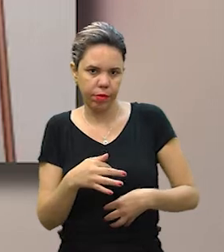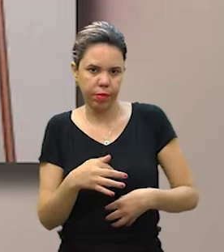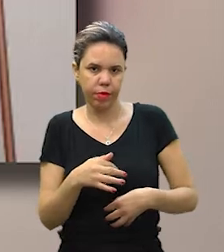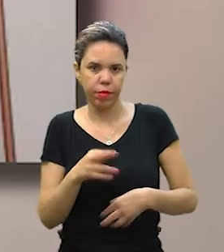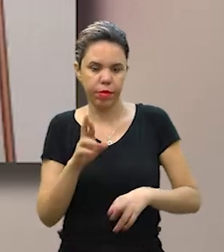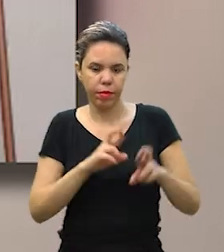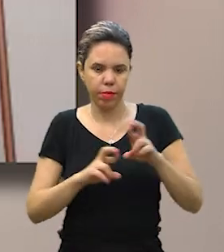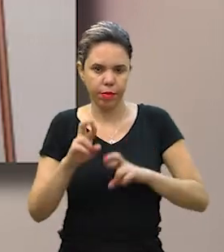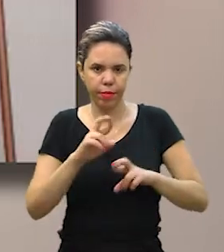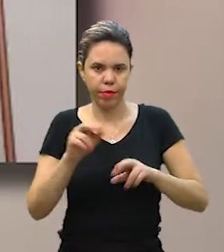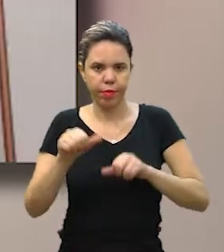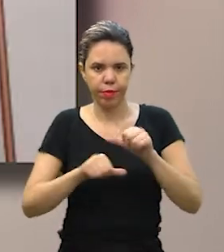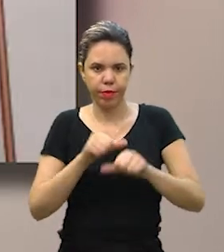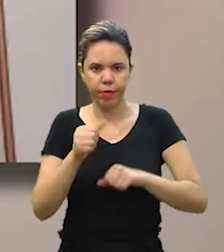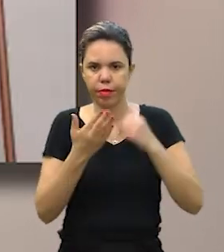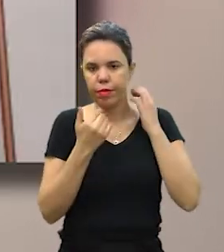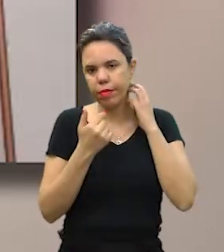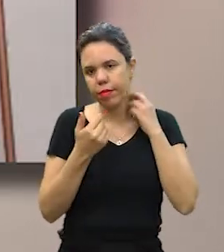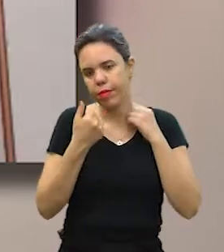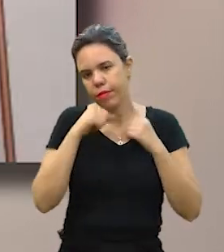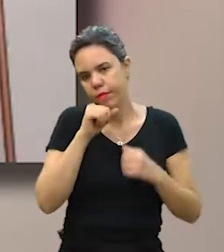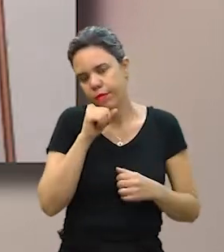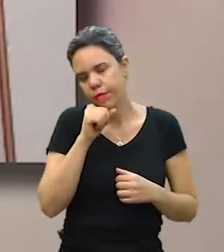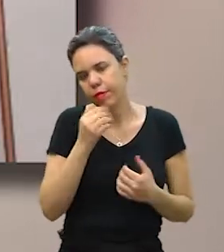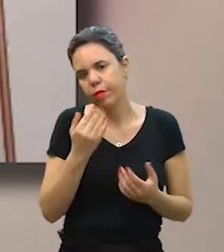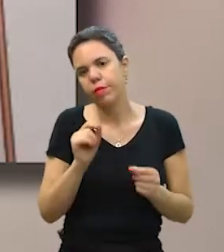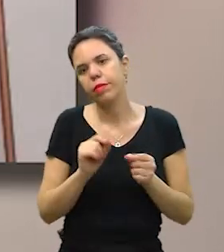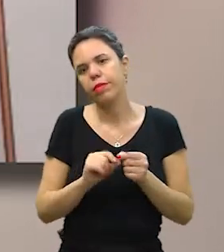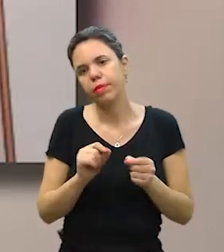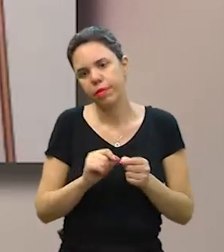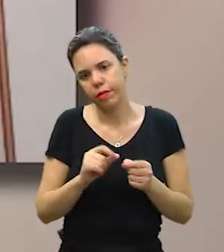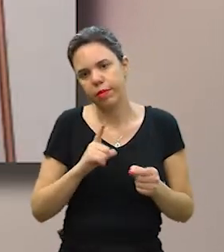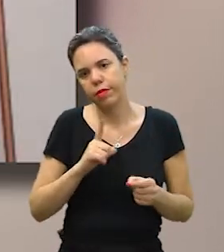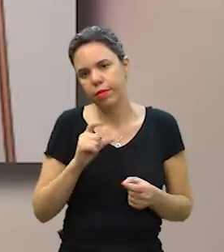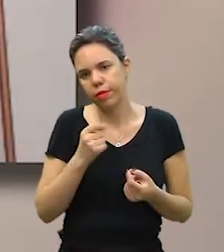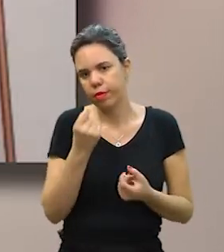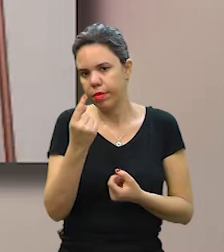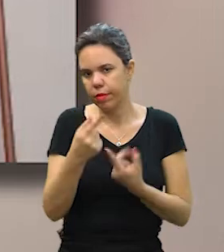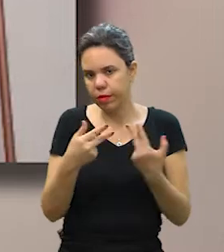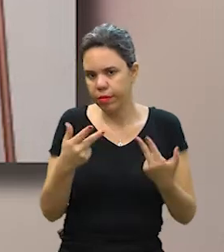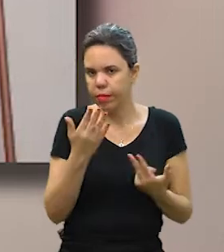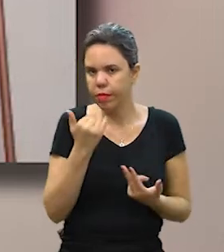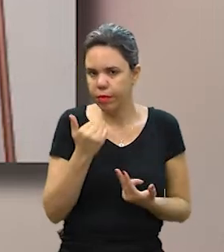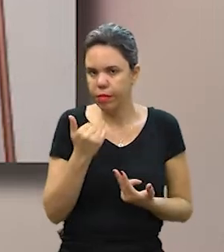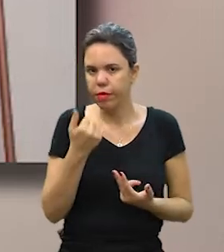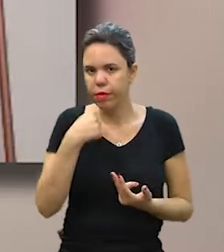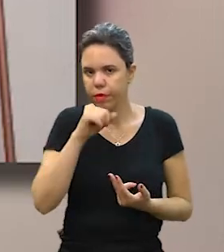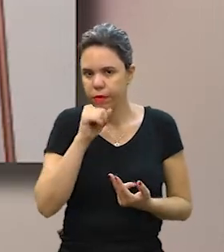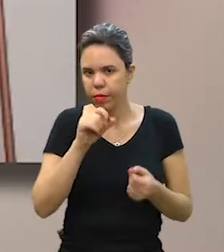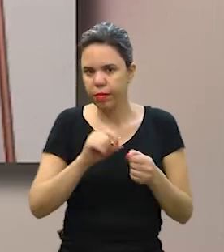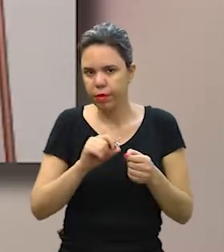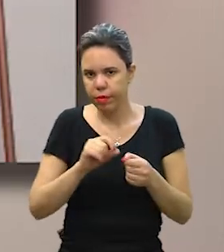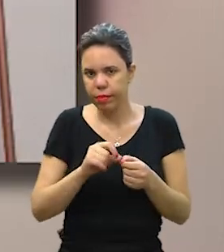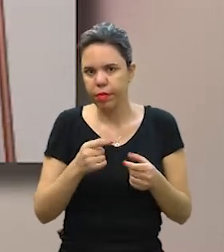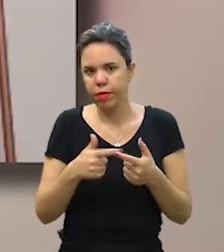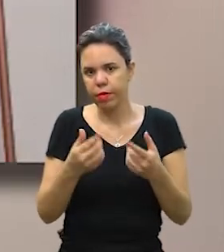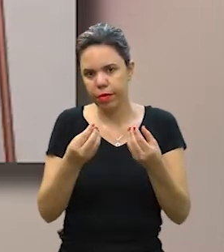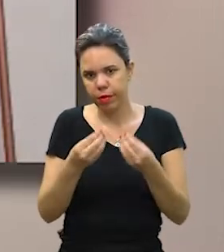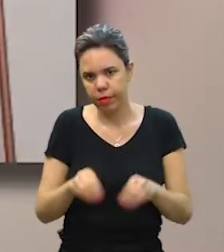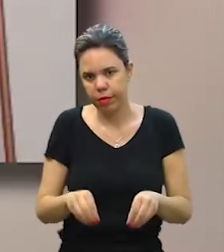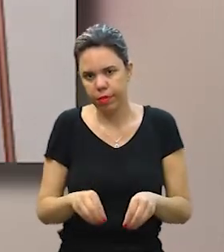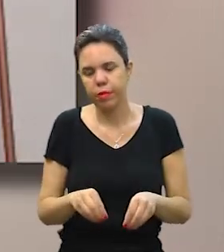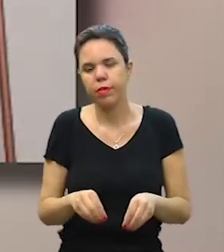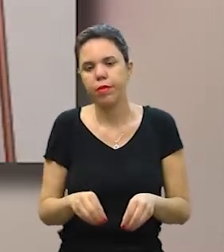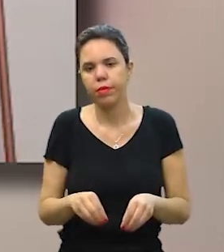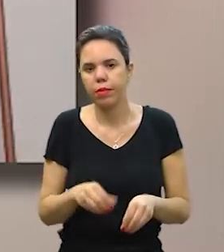que rever toda essa alimentação da mãe, porque existem sim alguns alimentos que vão acabar piorando